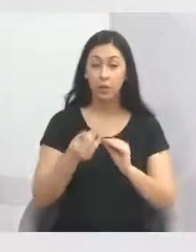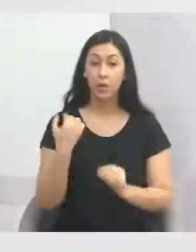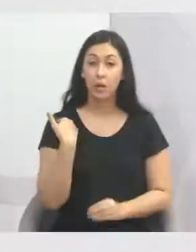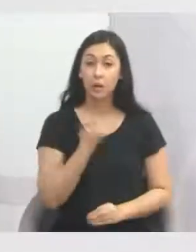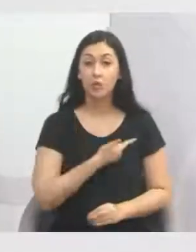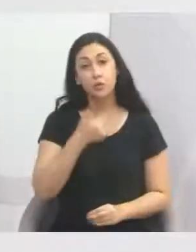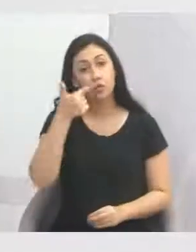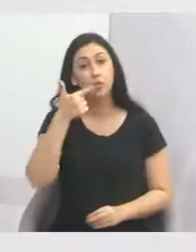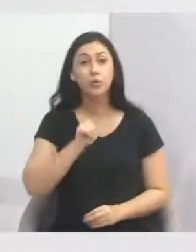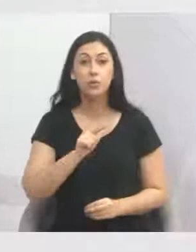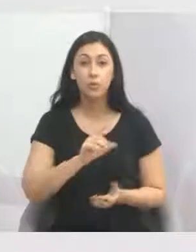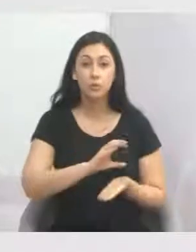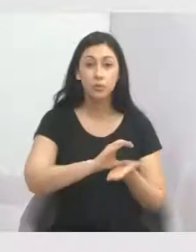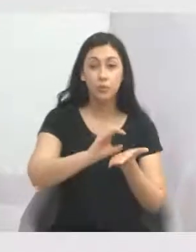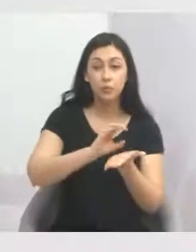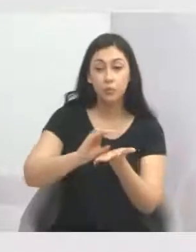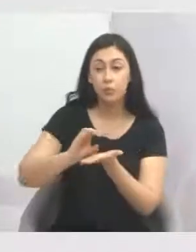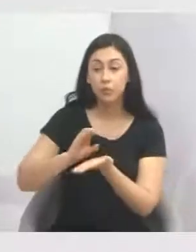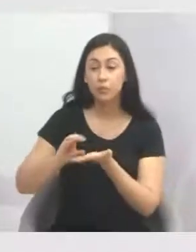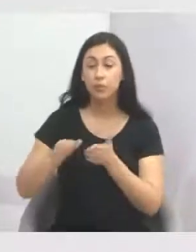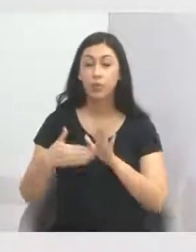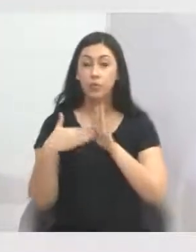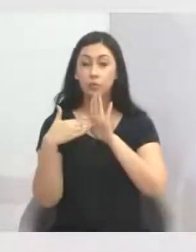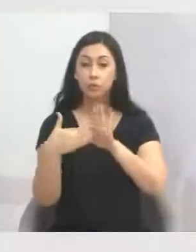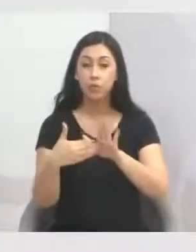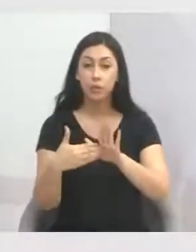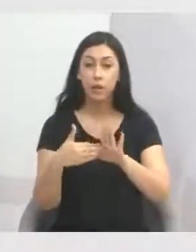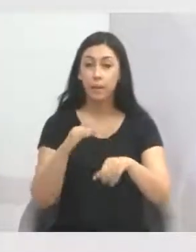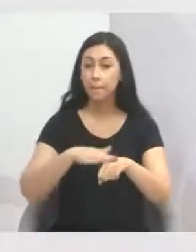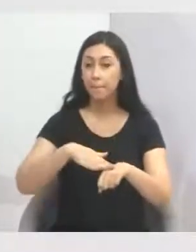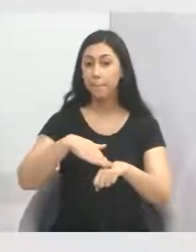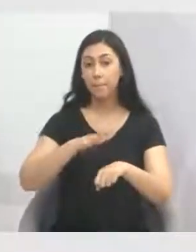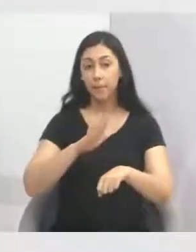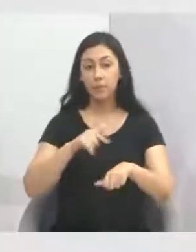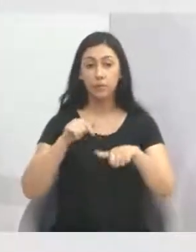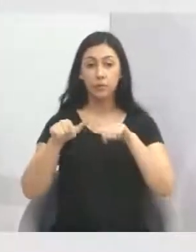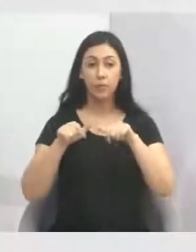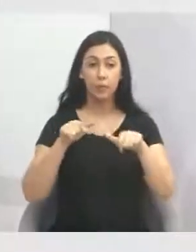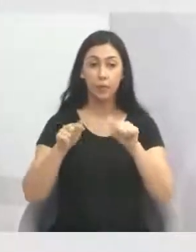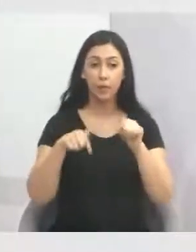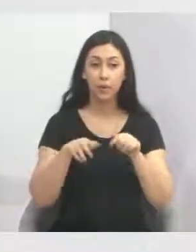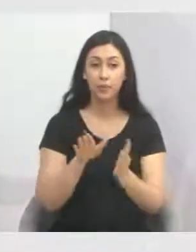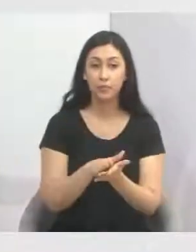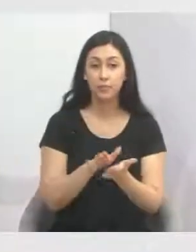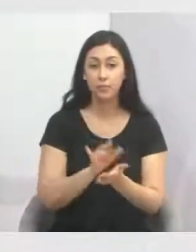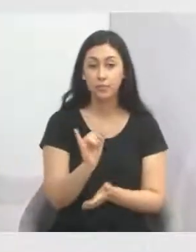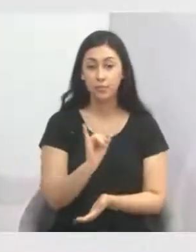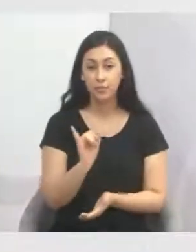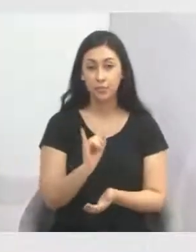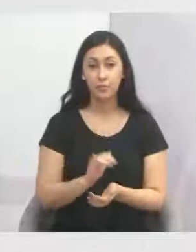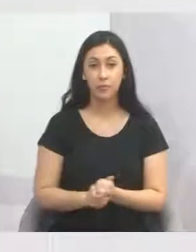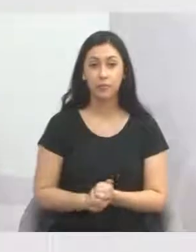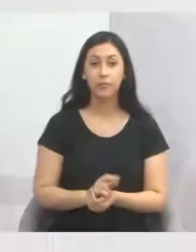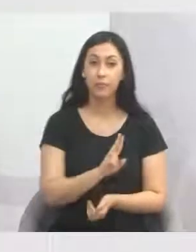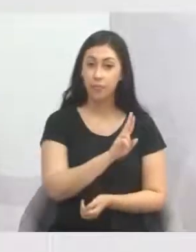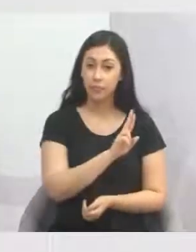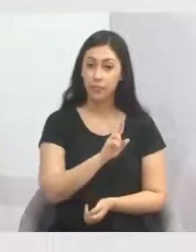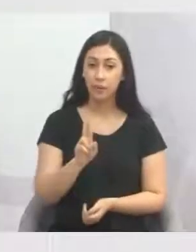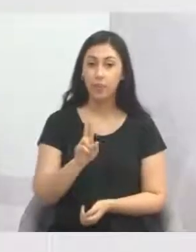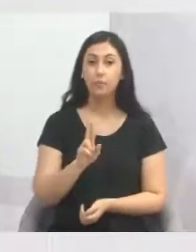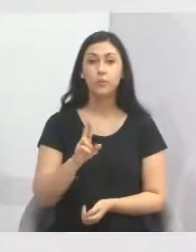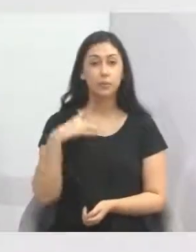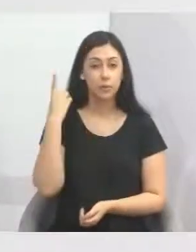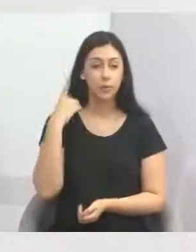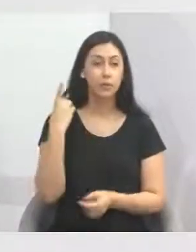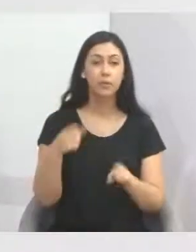grande importância, para que a gente possa cada vez mais aumentar o nosso trabalho aqui dentro da cidade de Jacareí, em seu nome e o nome do